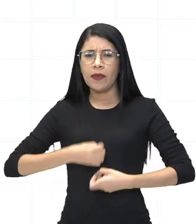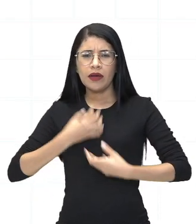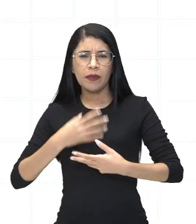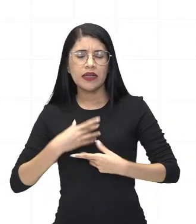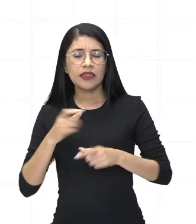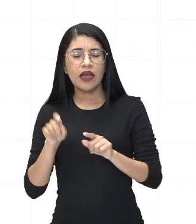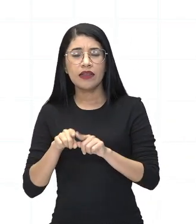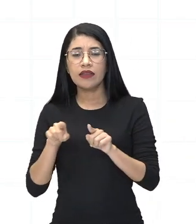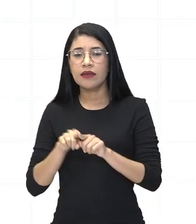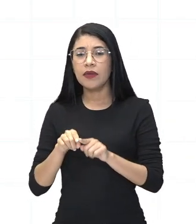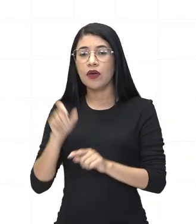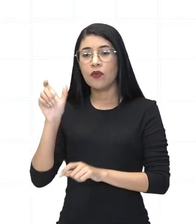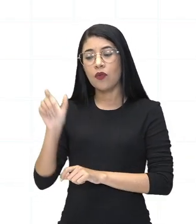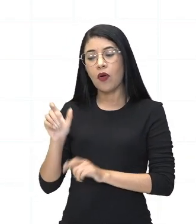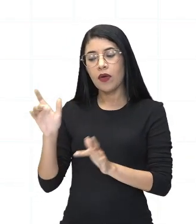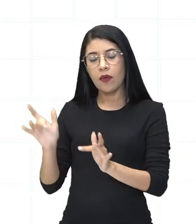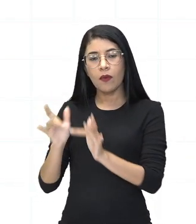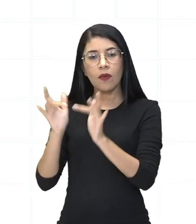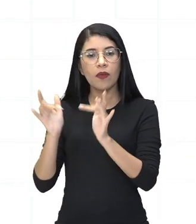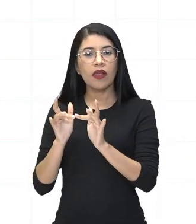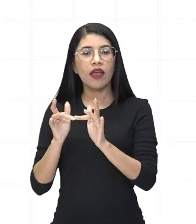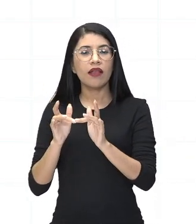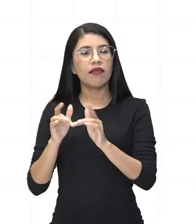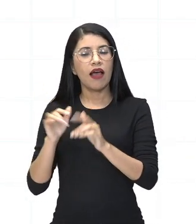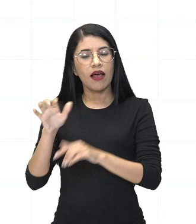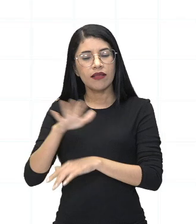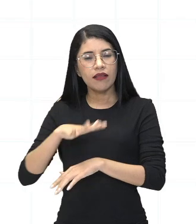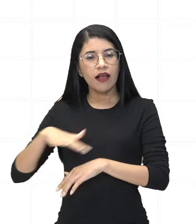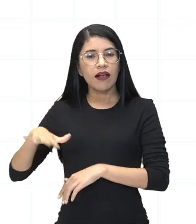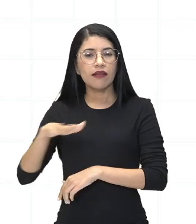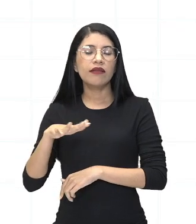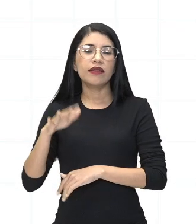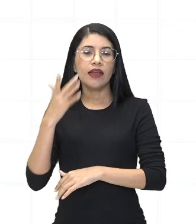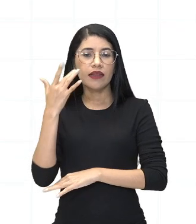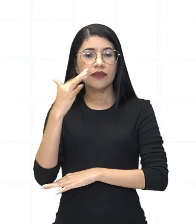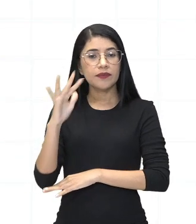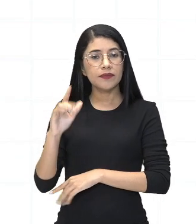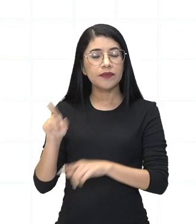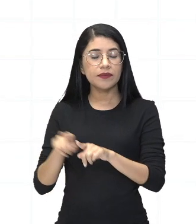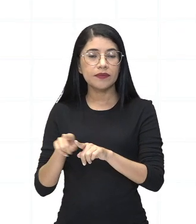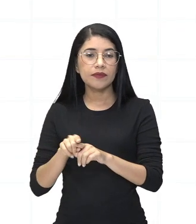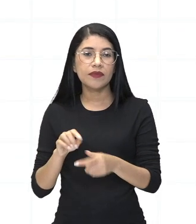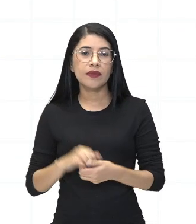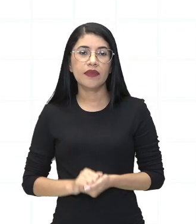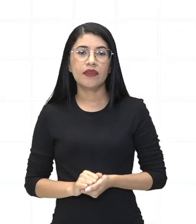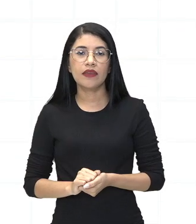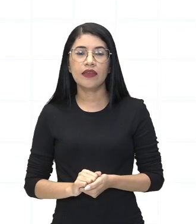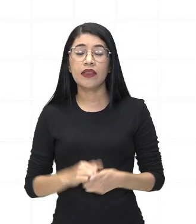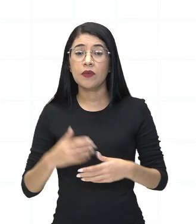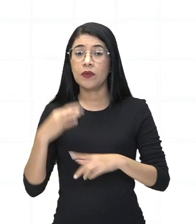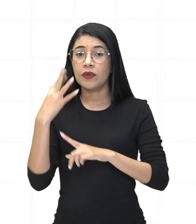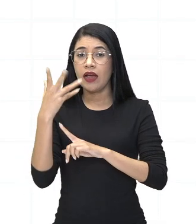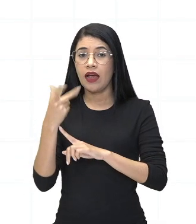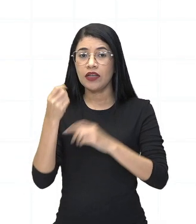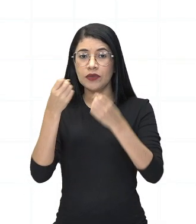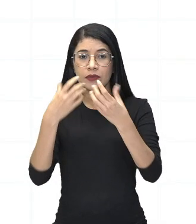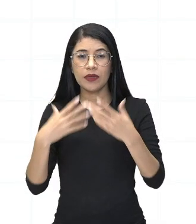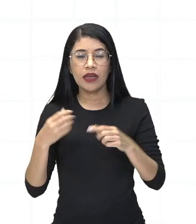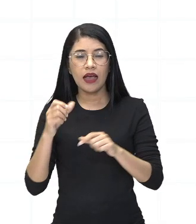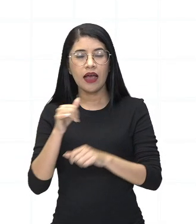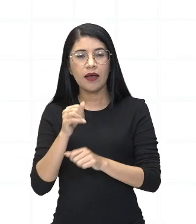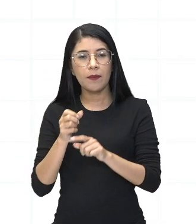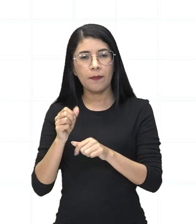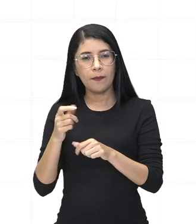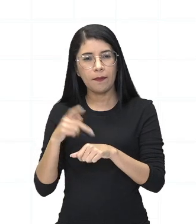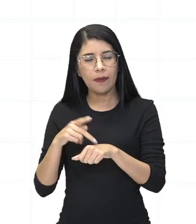homem conectar-se ritualisticamente com a natureza. Quando se fala em arte na